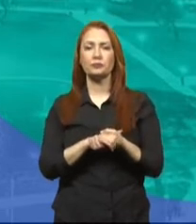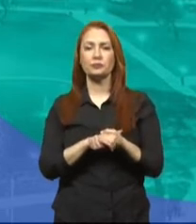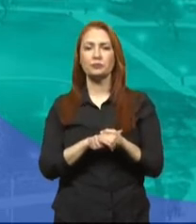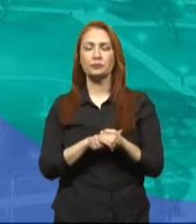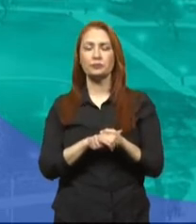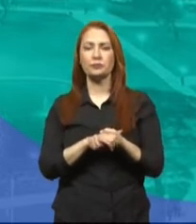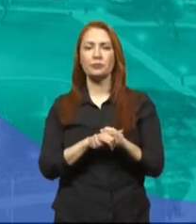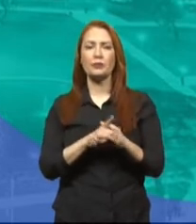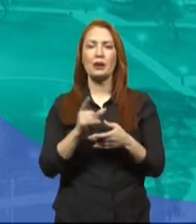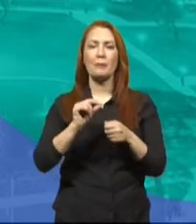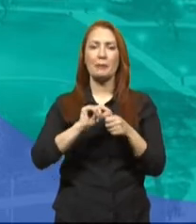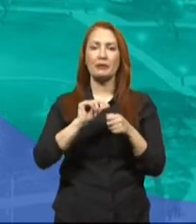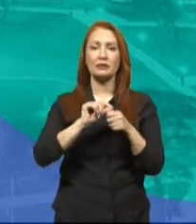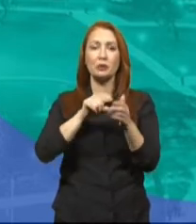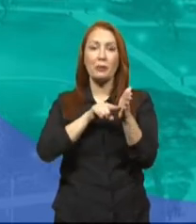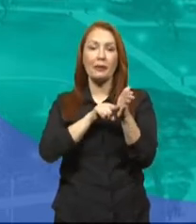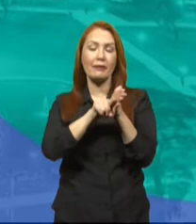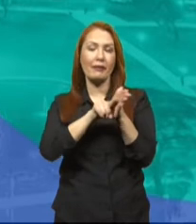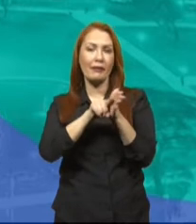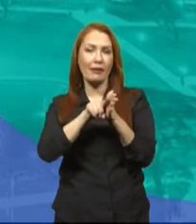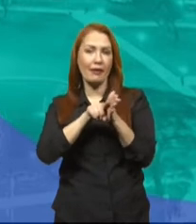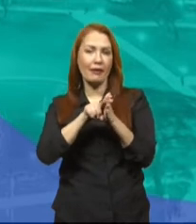para fazer uma análise da cooperativa,